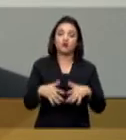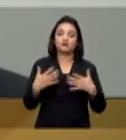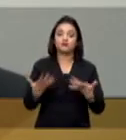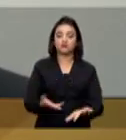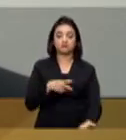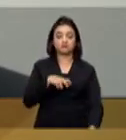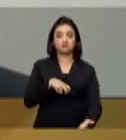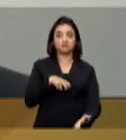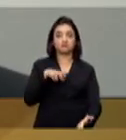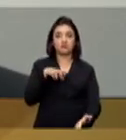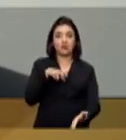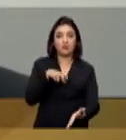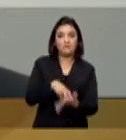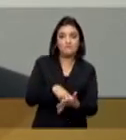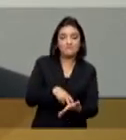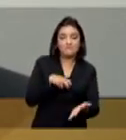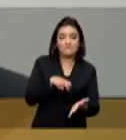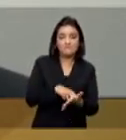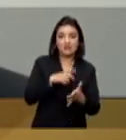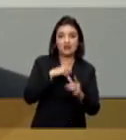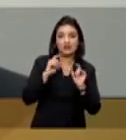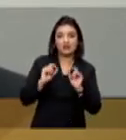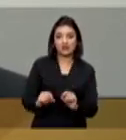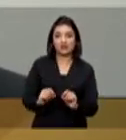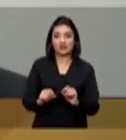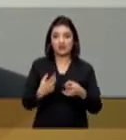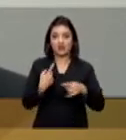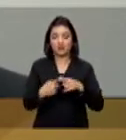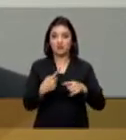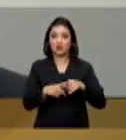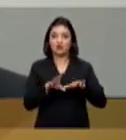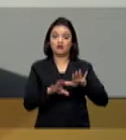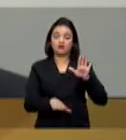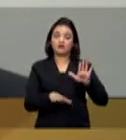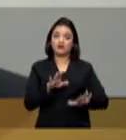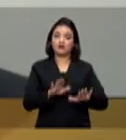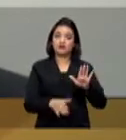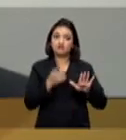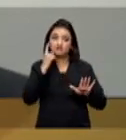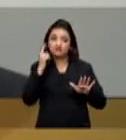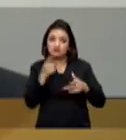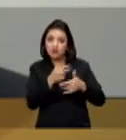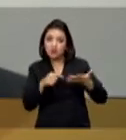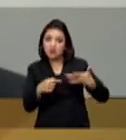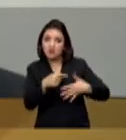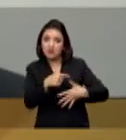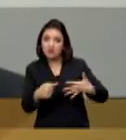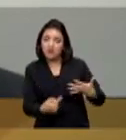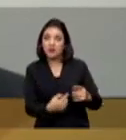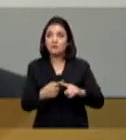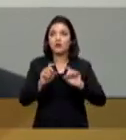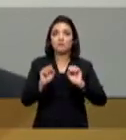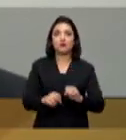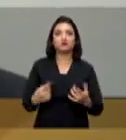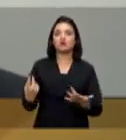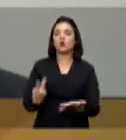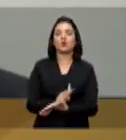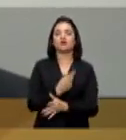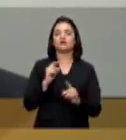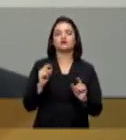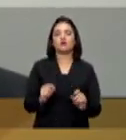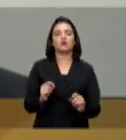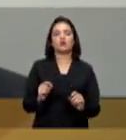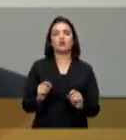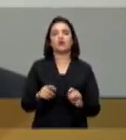preceito secundário, sob pena de usurpação da atividade legiferante e, por via de consequência, incorrer em violação ao princípio da separação de